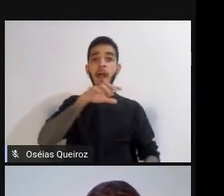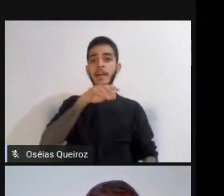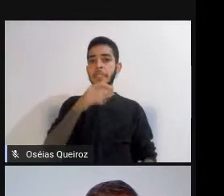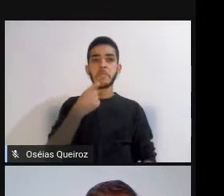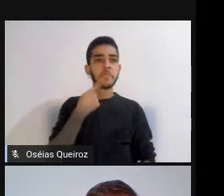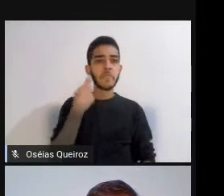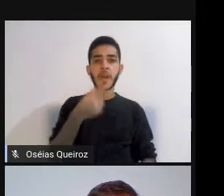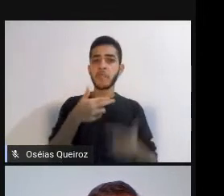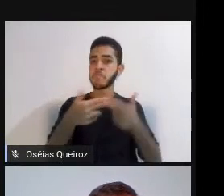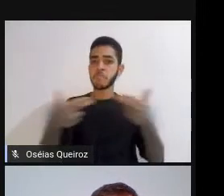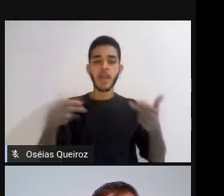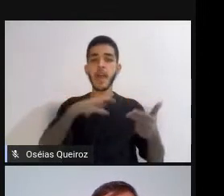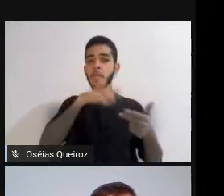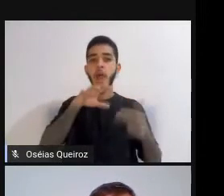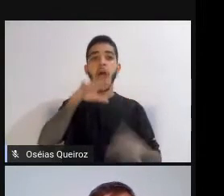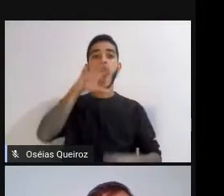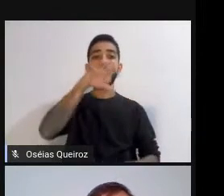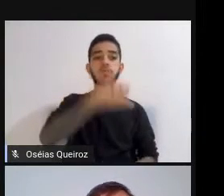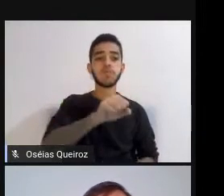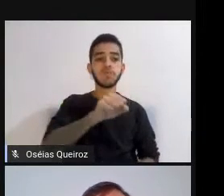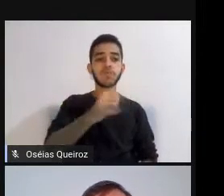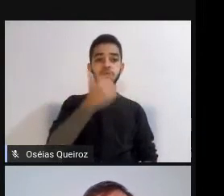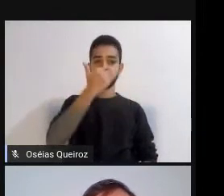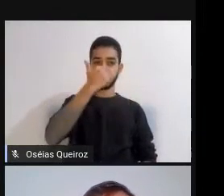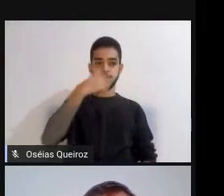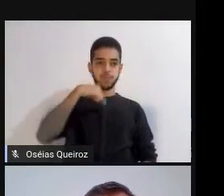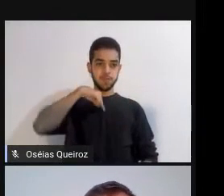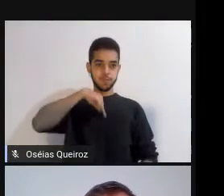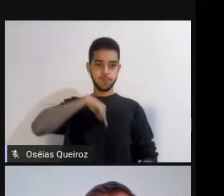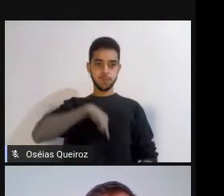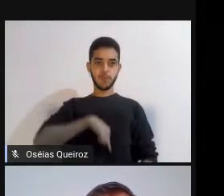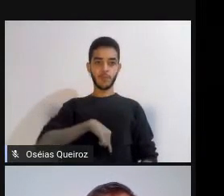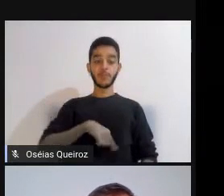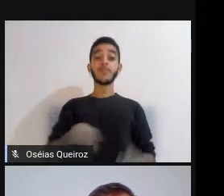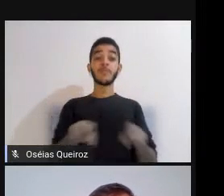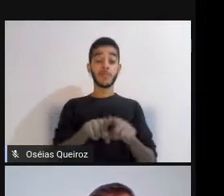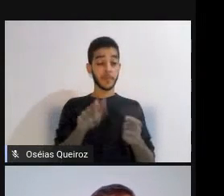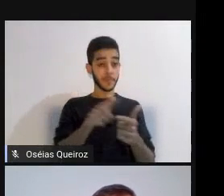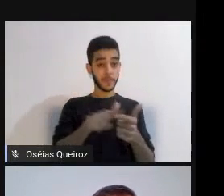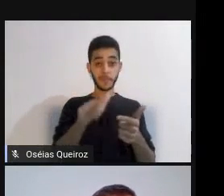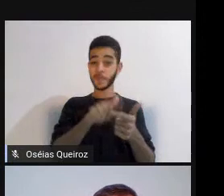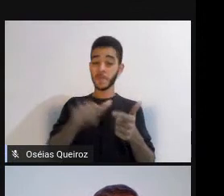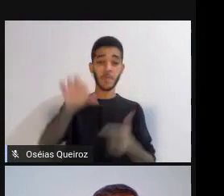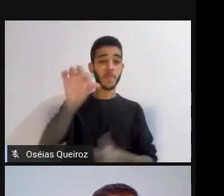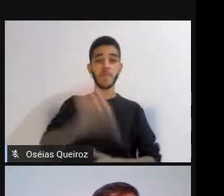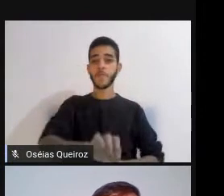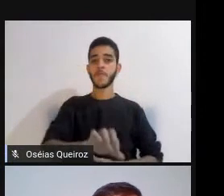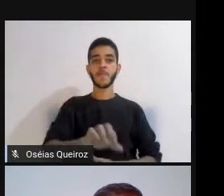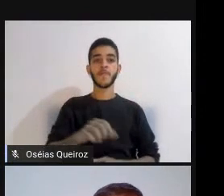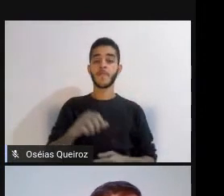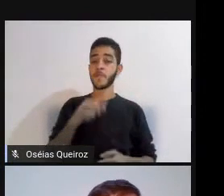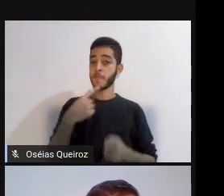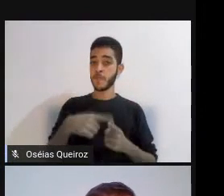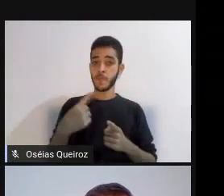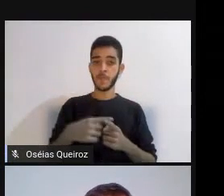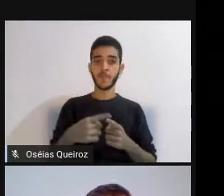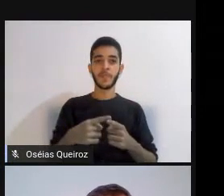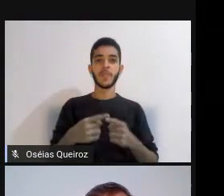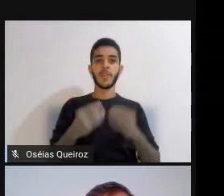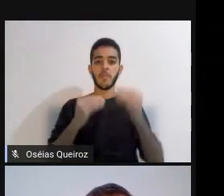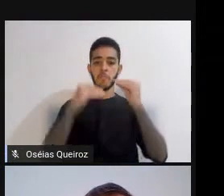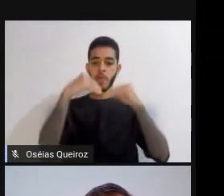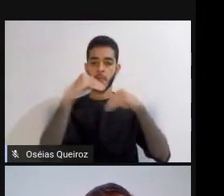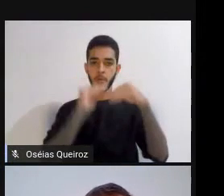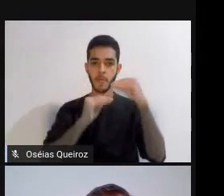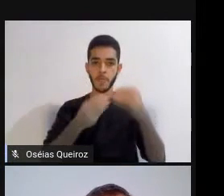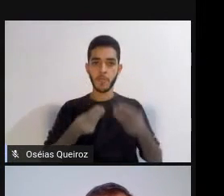essa partícula. E, além disso, ainda tem um complicador ainda maior, porque esses microplásticos, essas partículas, elas